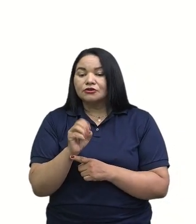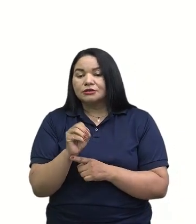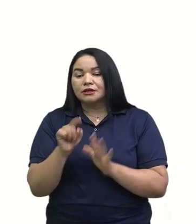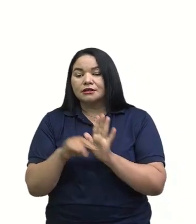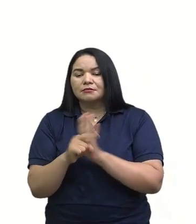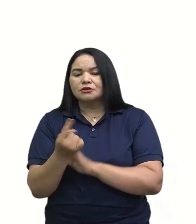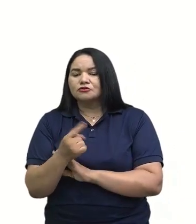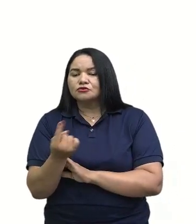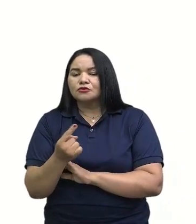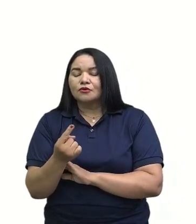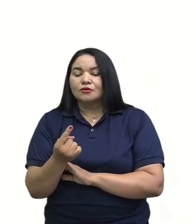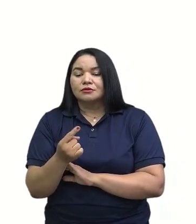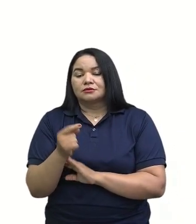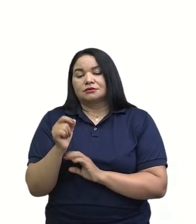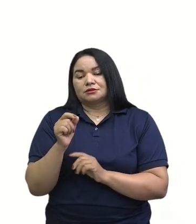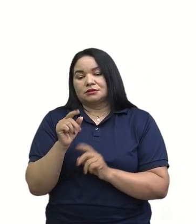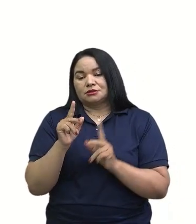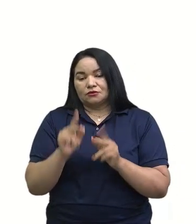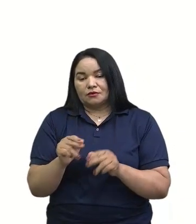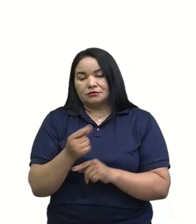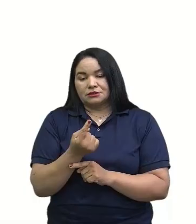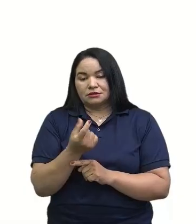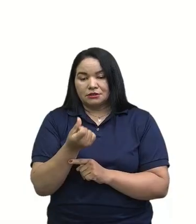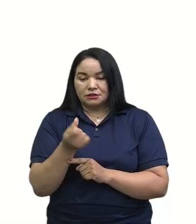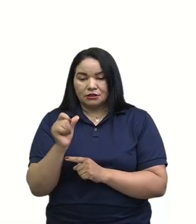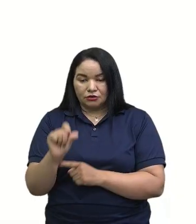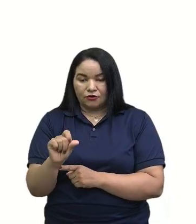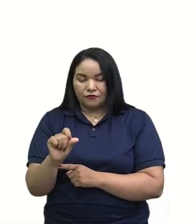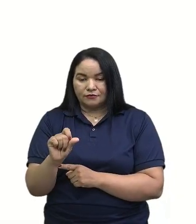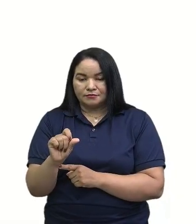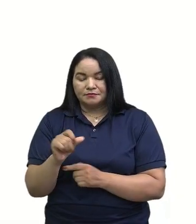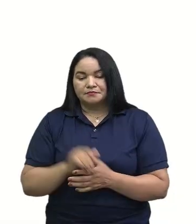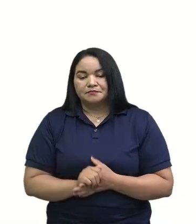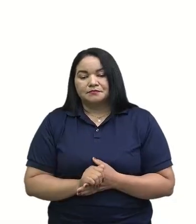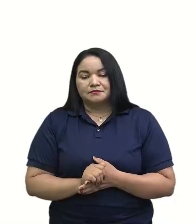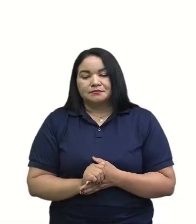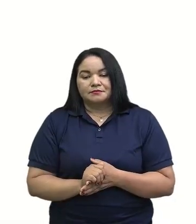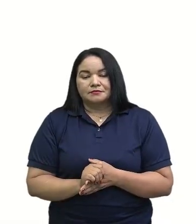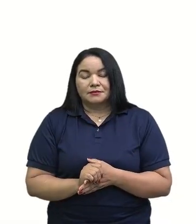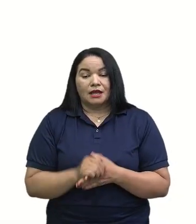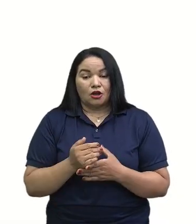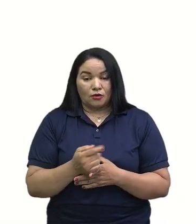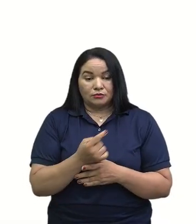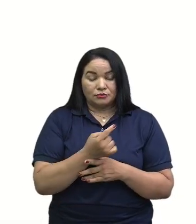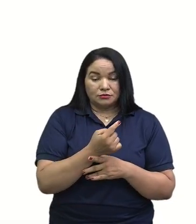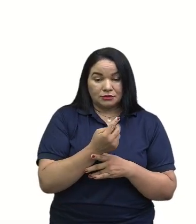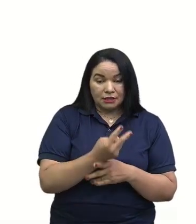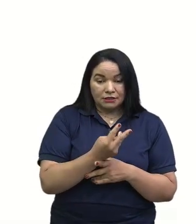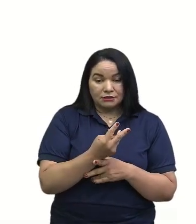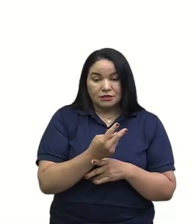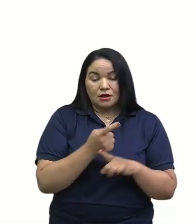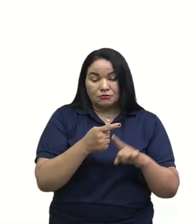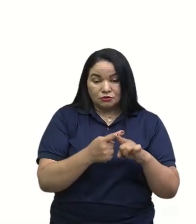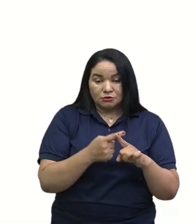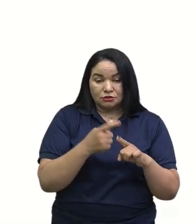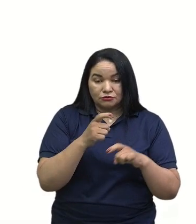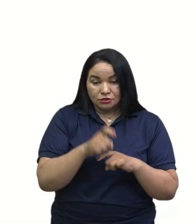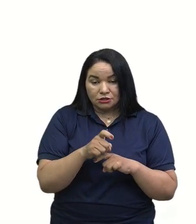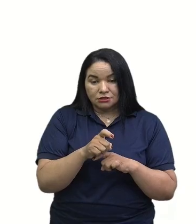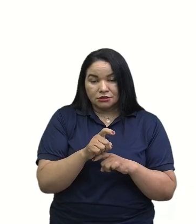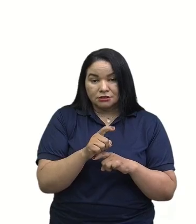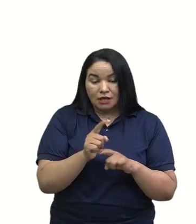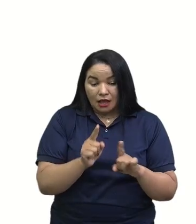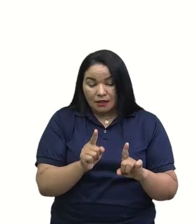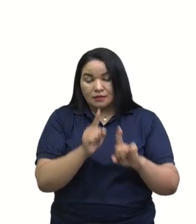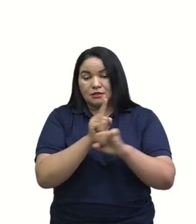11 é igual a 169. Agora perceba que o 13 que está multiplicando o x vai passar para o outro lado dividindo, vai passar